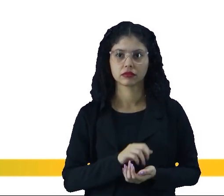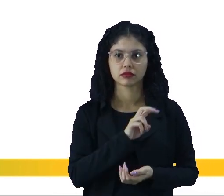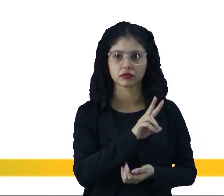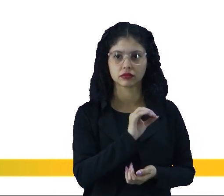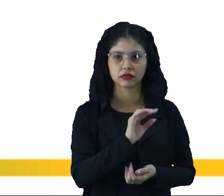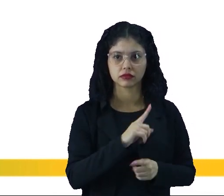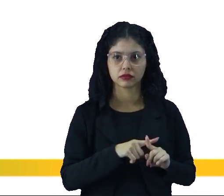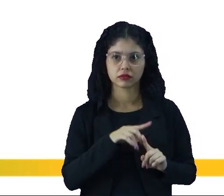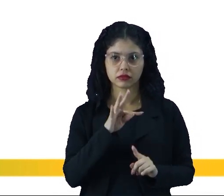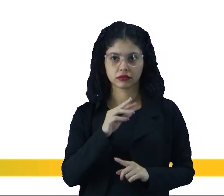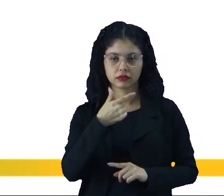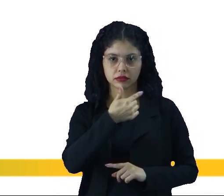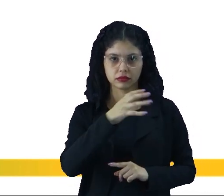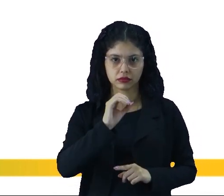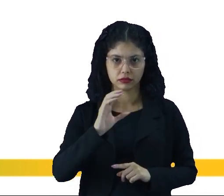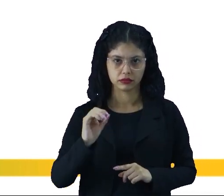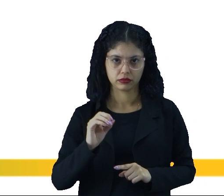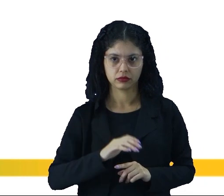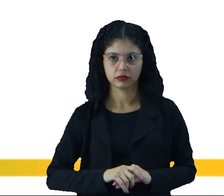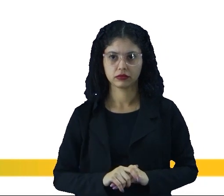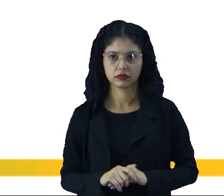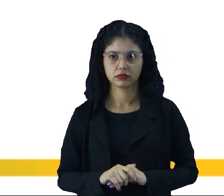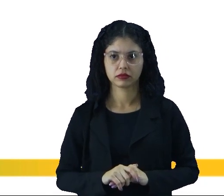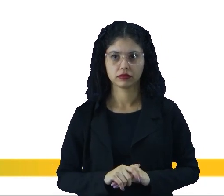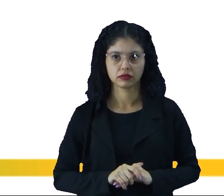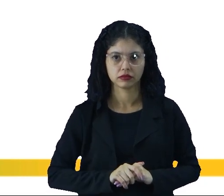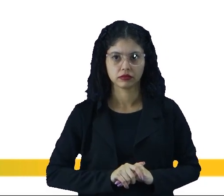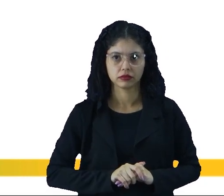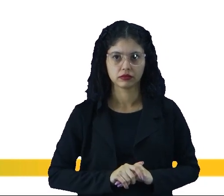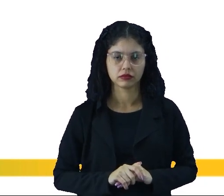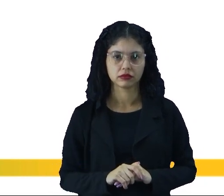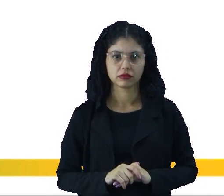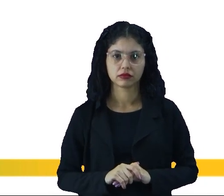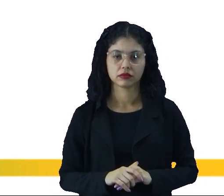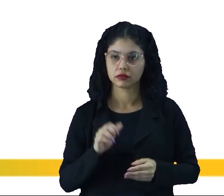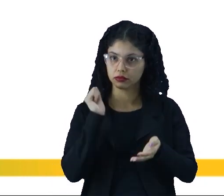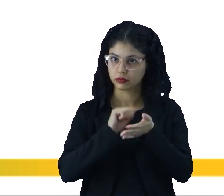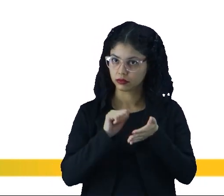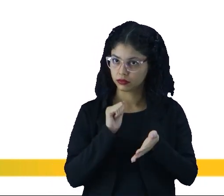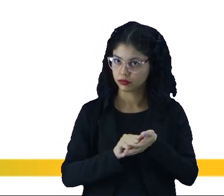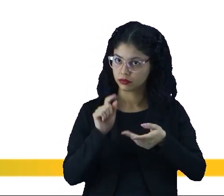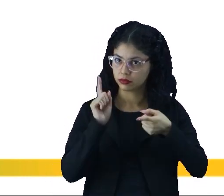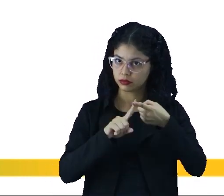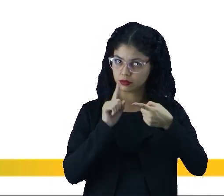V0 vezes t é igual a 200. Anotem essa